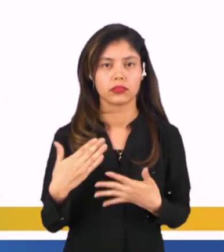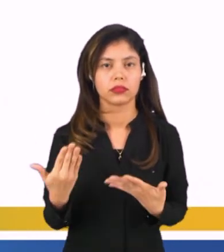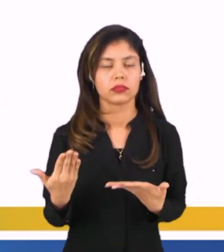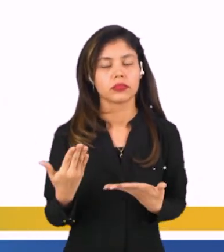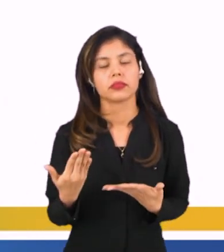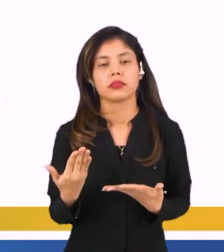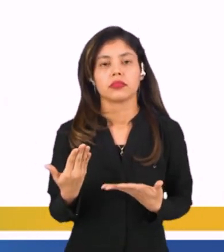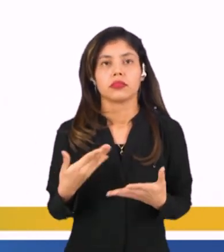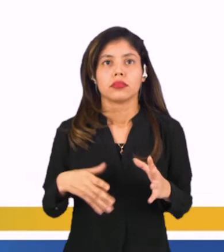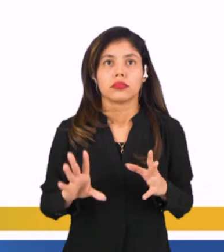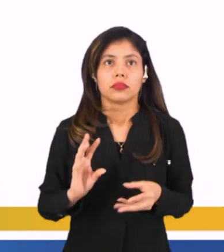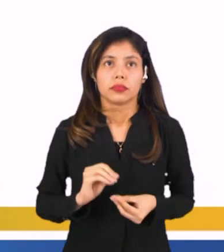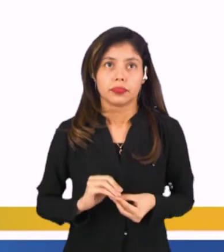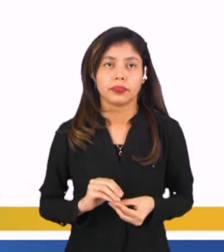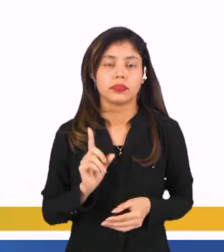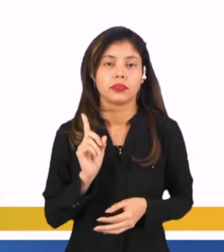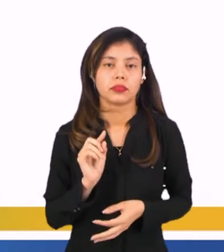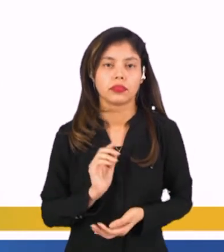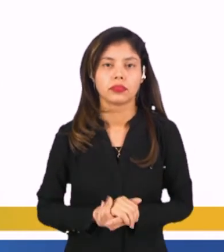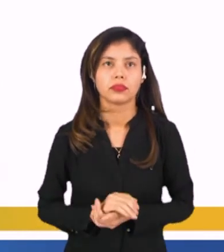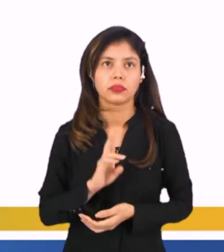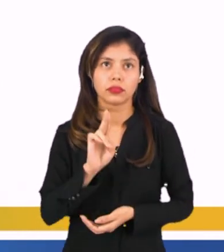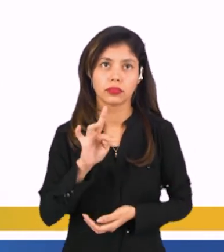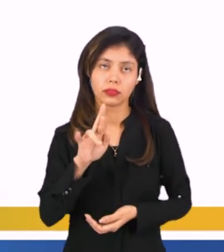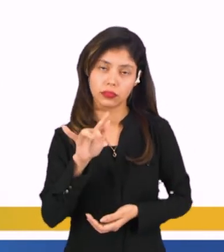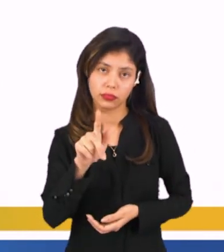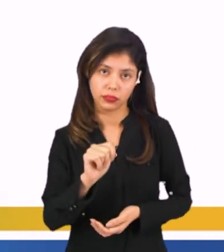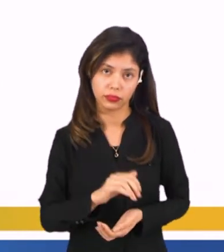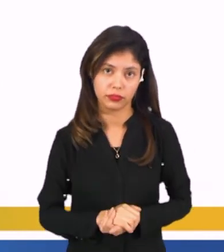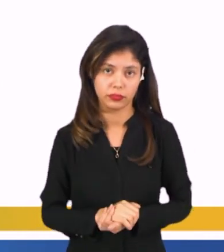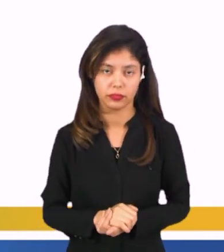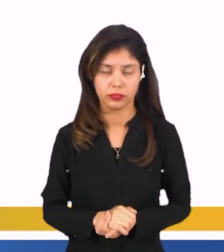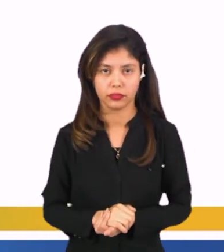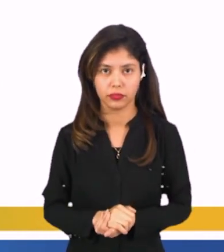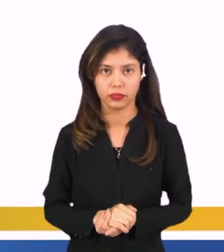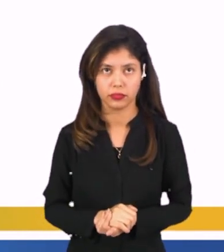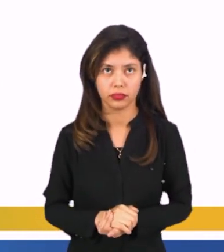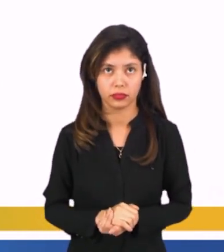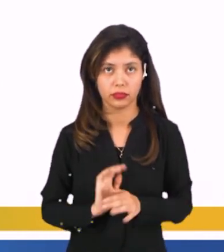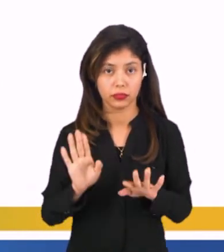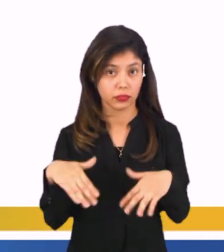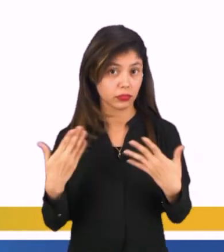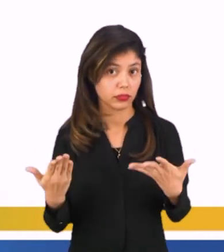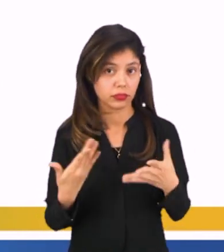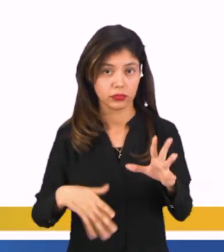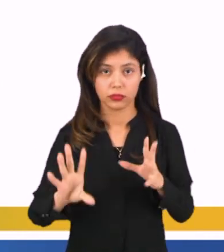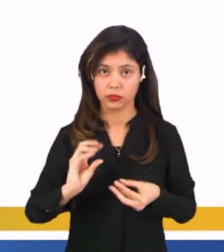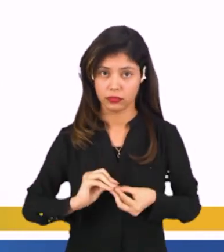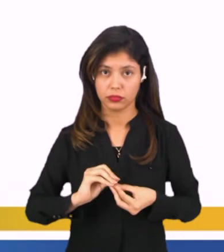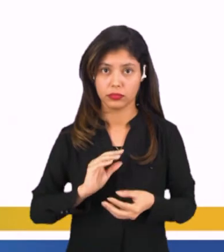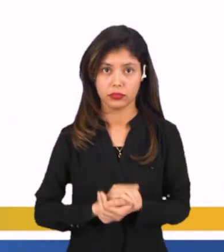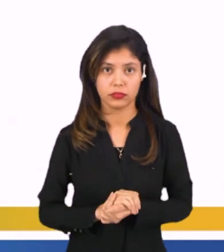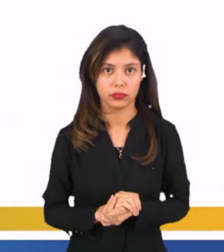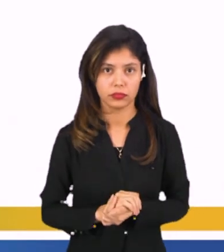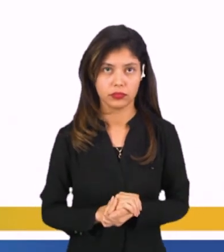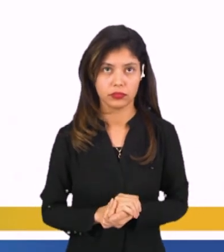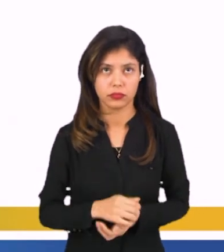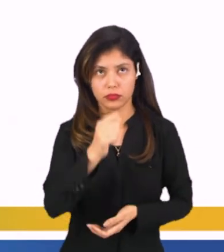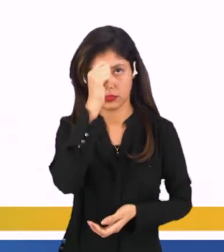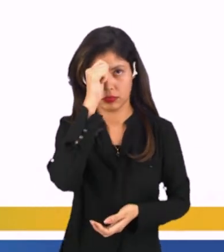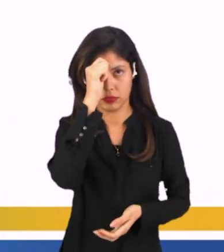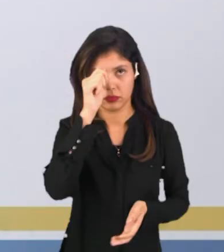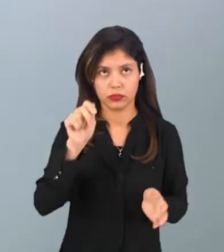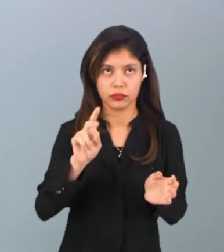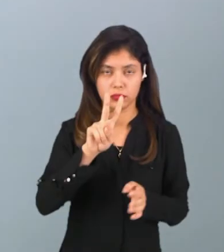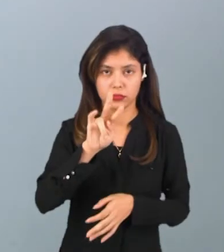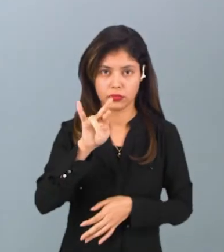son resúmenes de biografías y cuál es el resumen de la